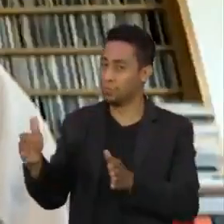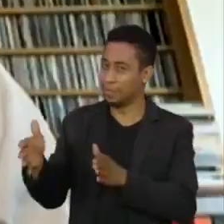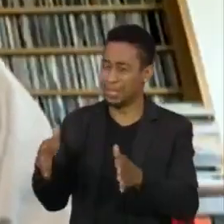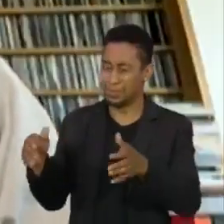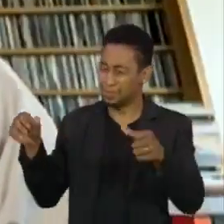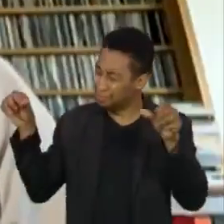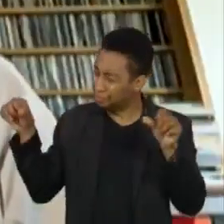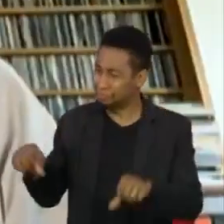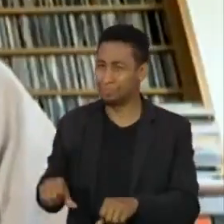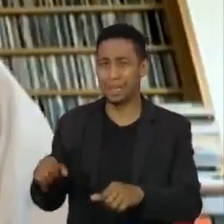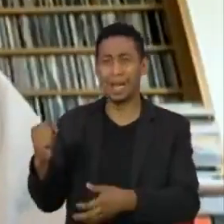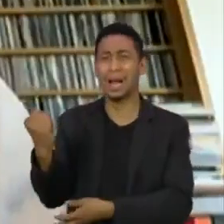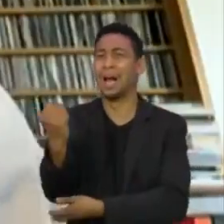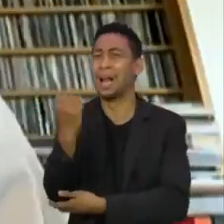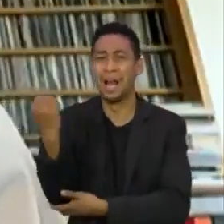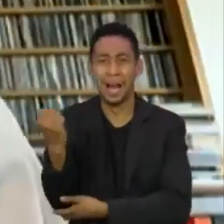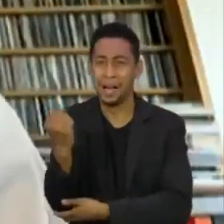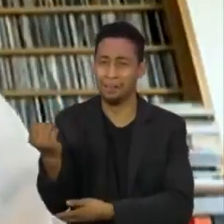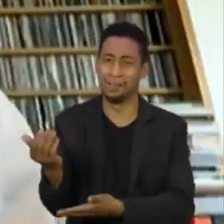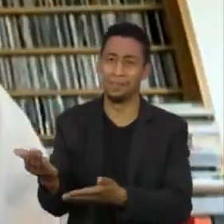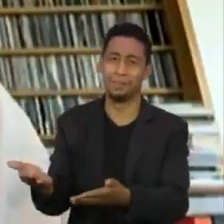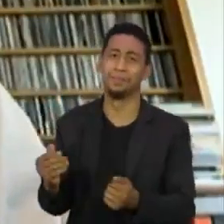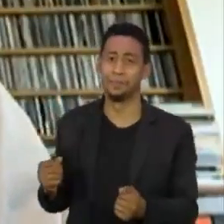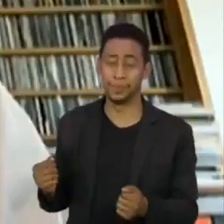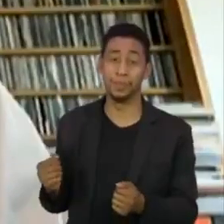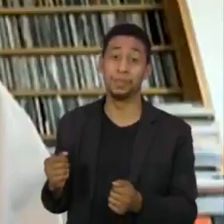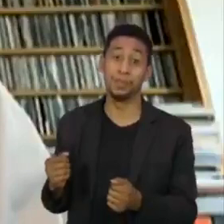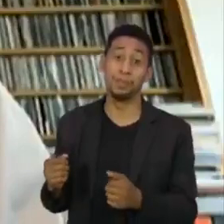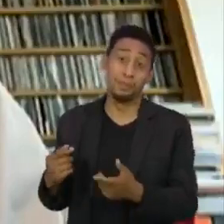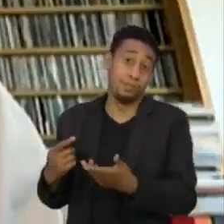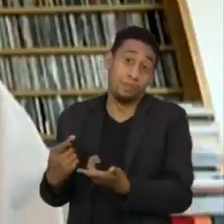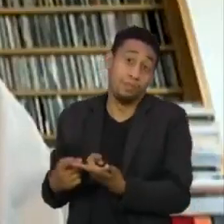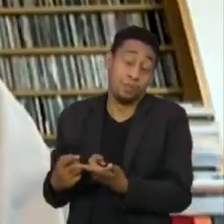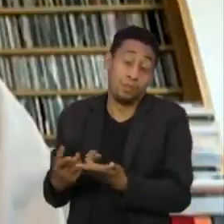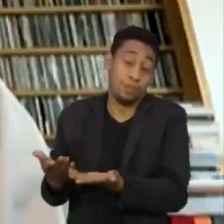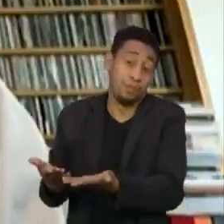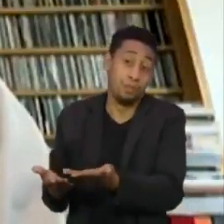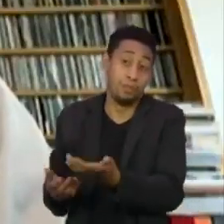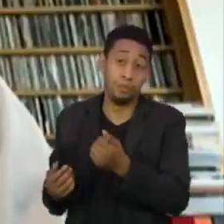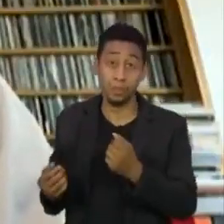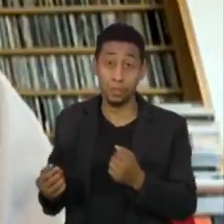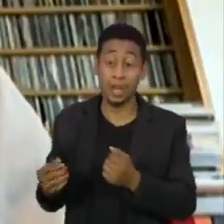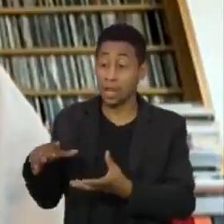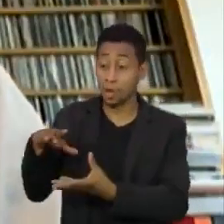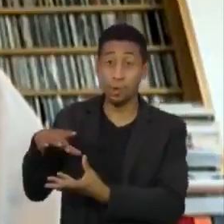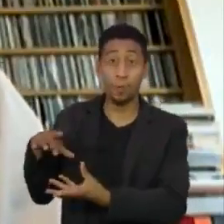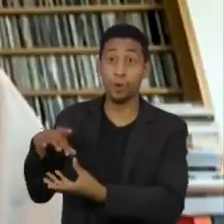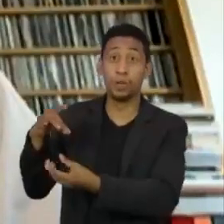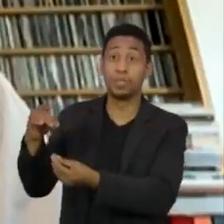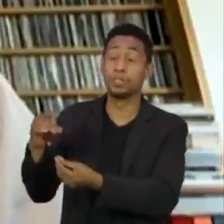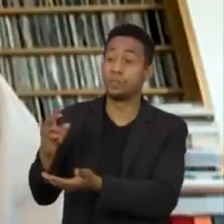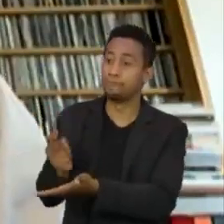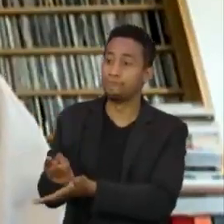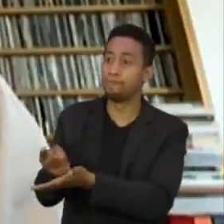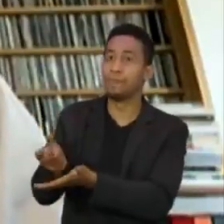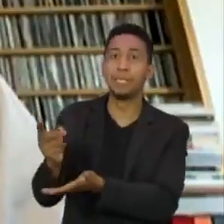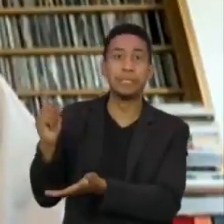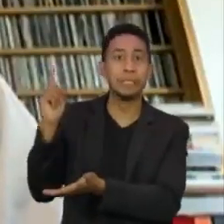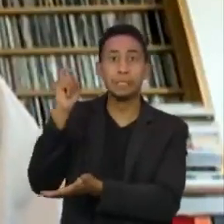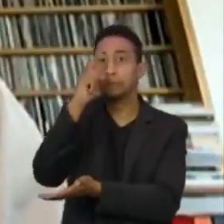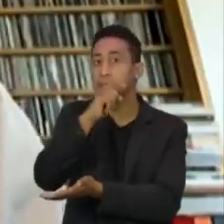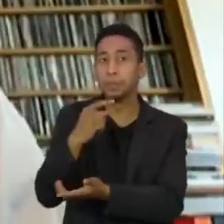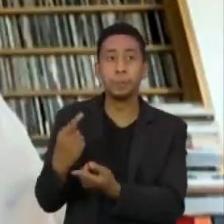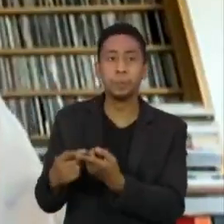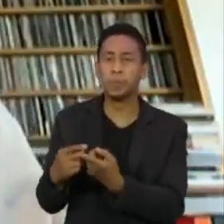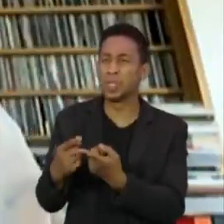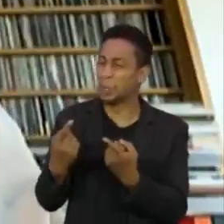né? Onde havia um enorme ceticismo com a própria possibilidade da democracia sobreviver. Ela estava sendo